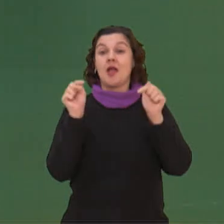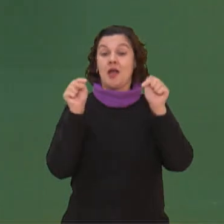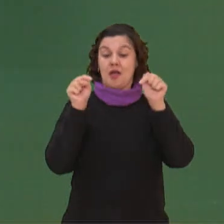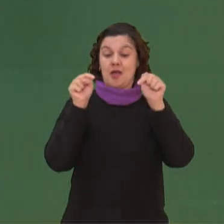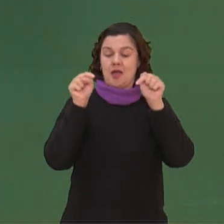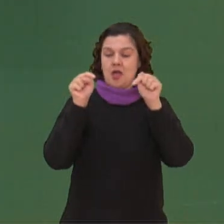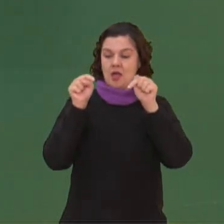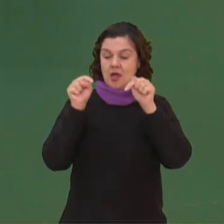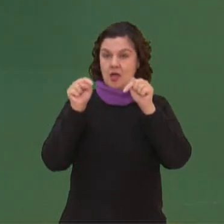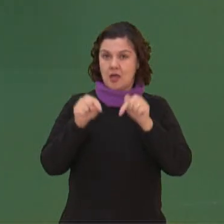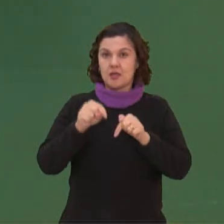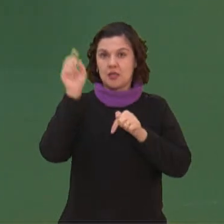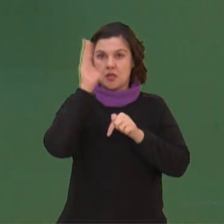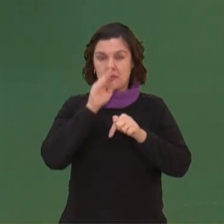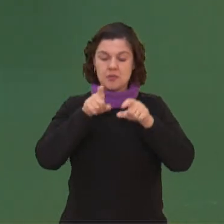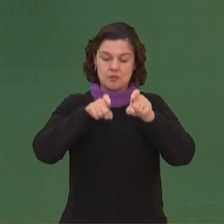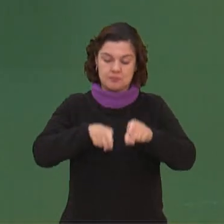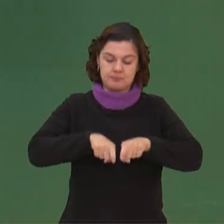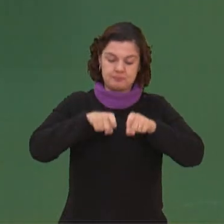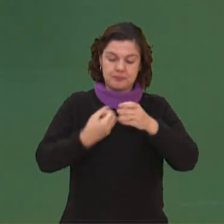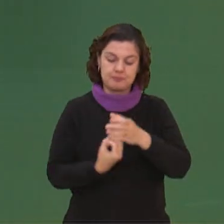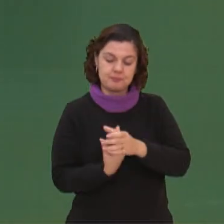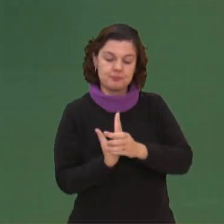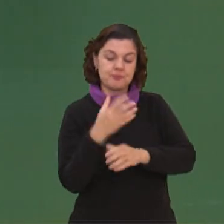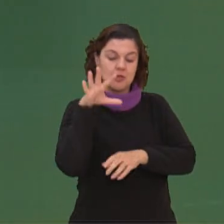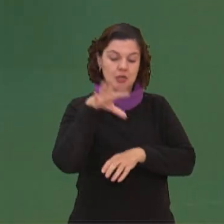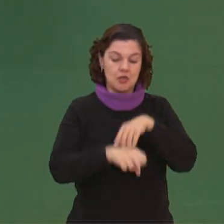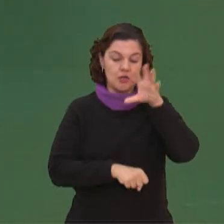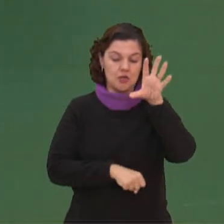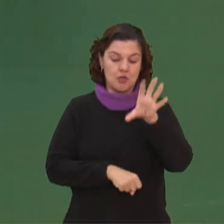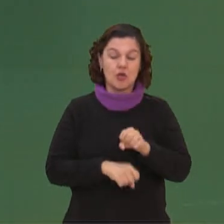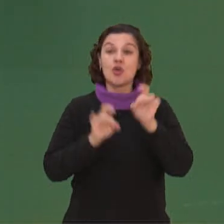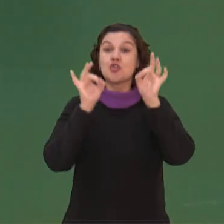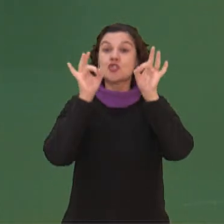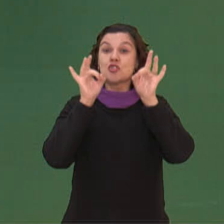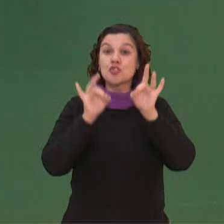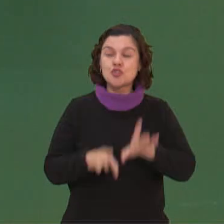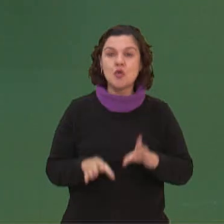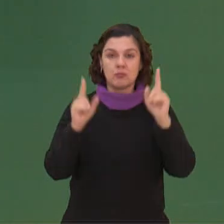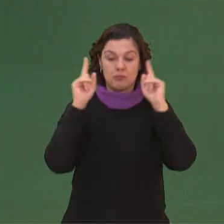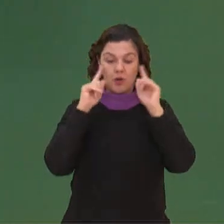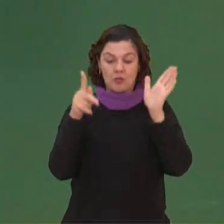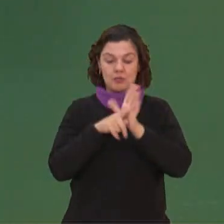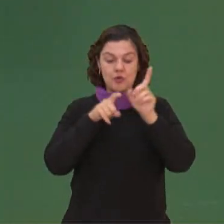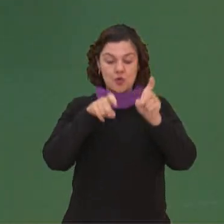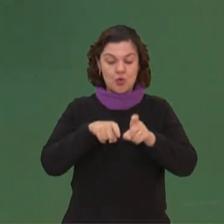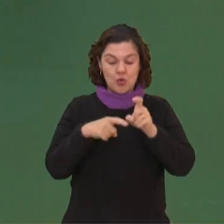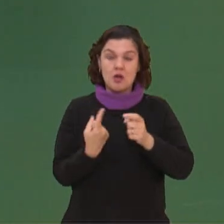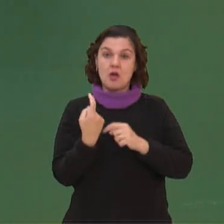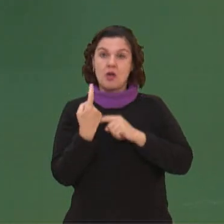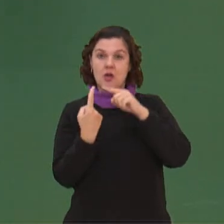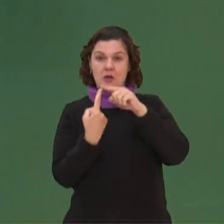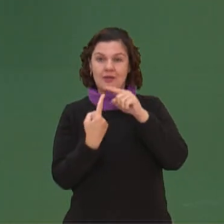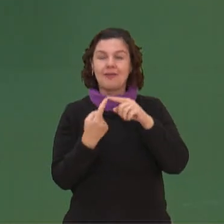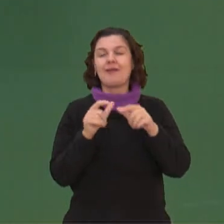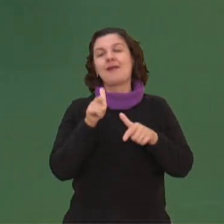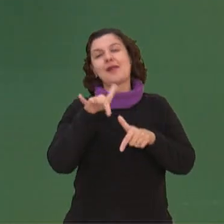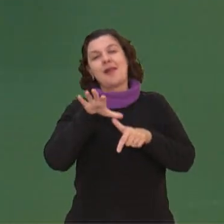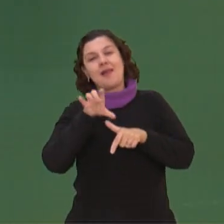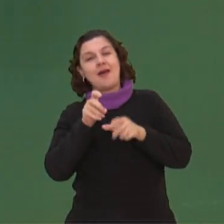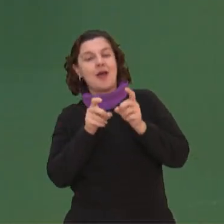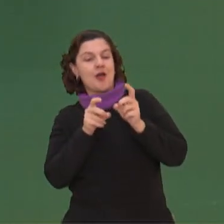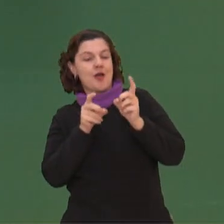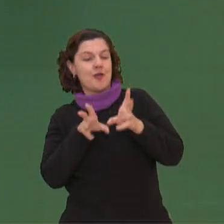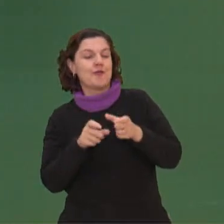aqui, se eu plantei a soja e colhi a soja, só o trabalhador rural, em tese, teve envolvido. Claro que tem o cara que vendeu